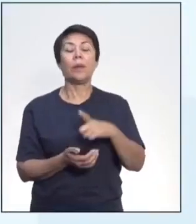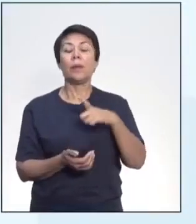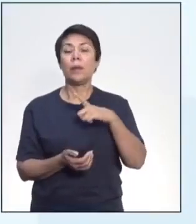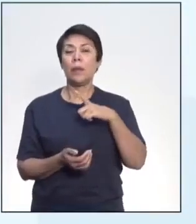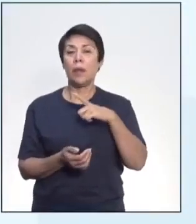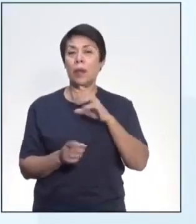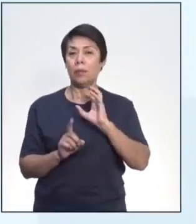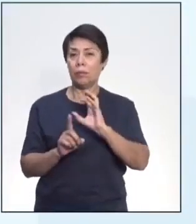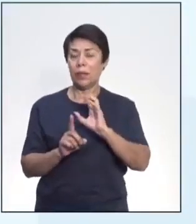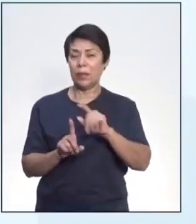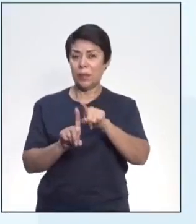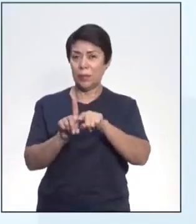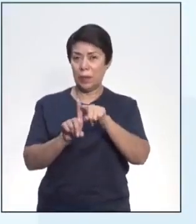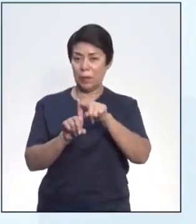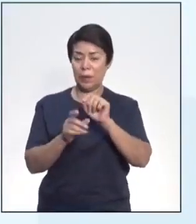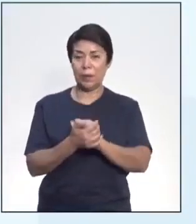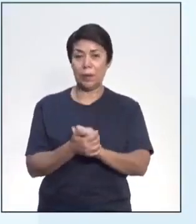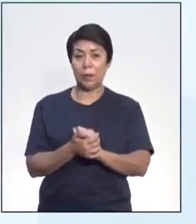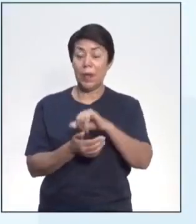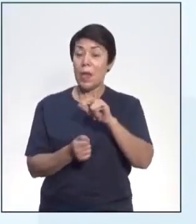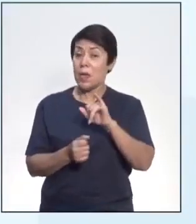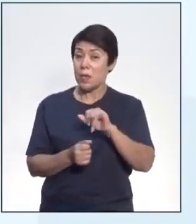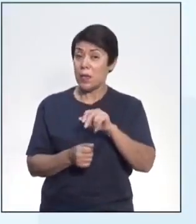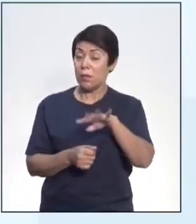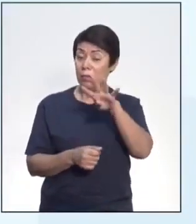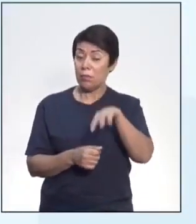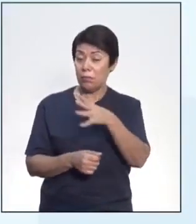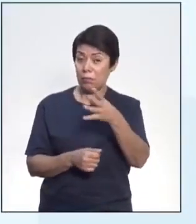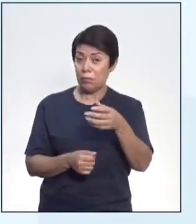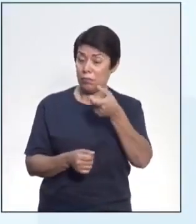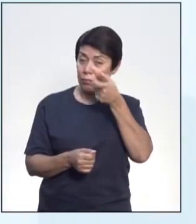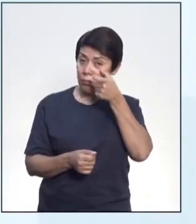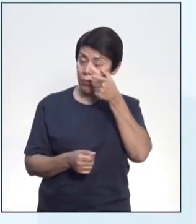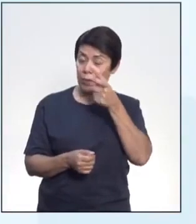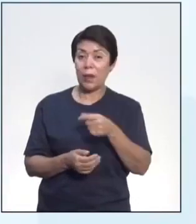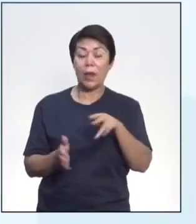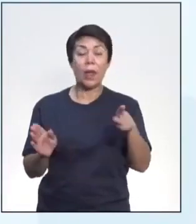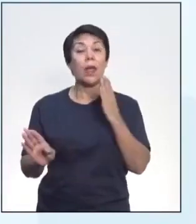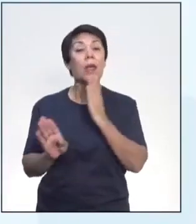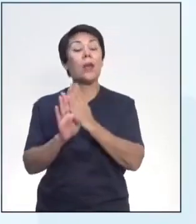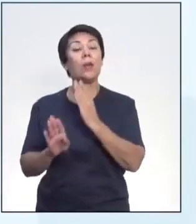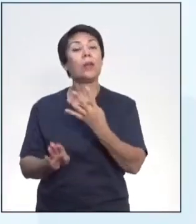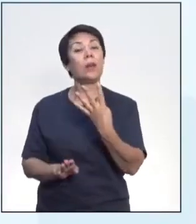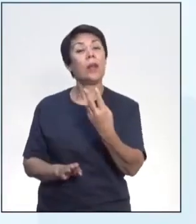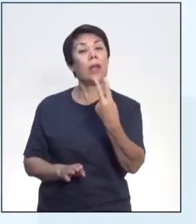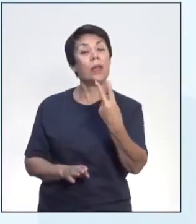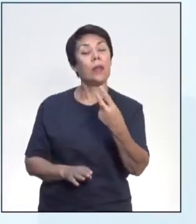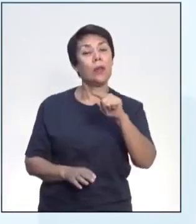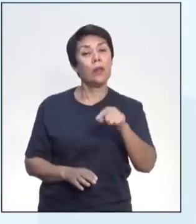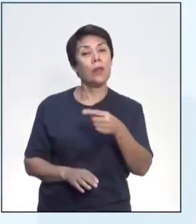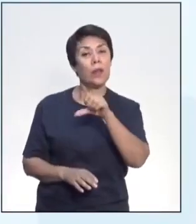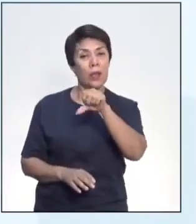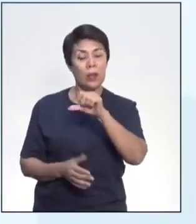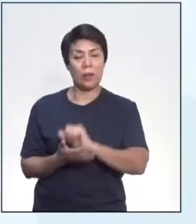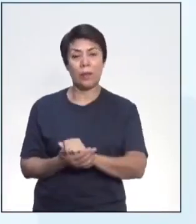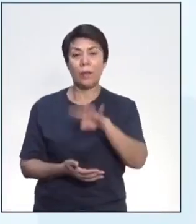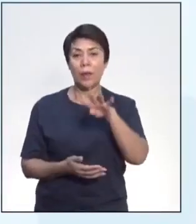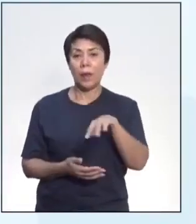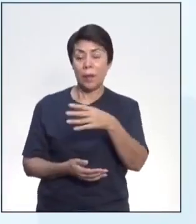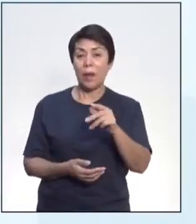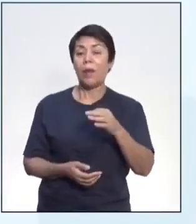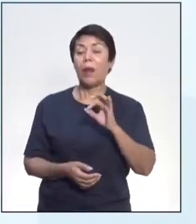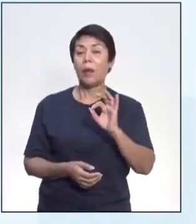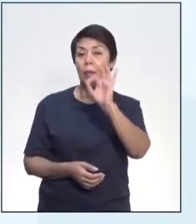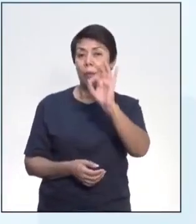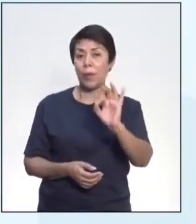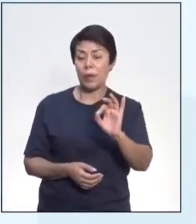de pressão. Se vocês traçarem lá na tabela, eu vou achar 42,9. O quê? Vamos ler a tabela. A tabela diz o quê?